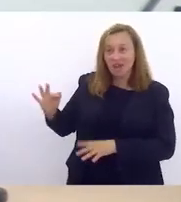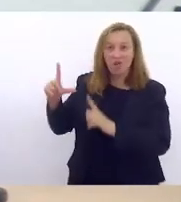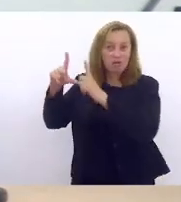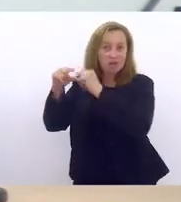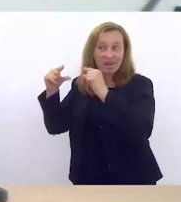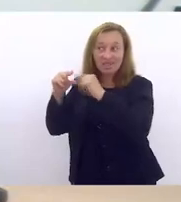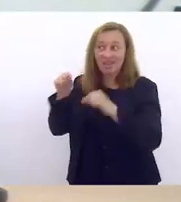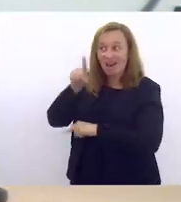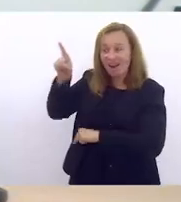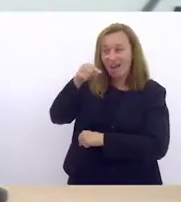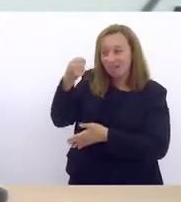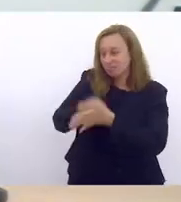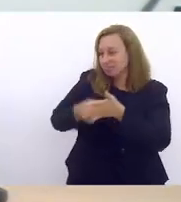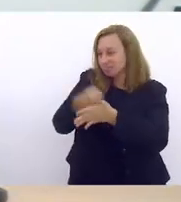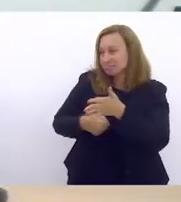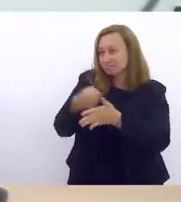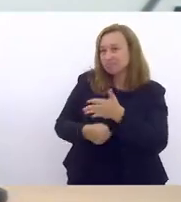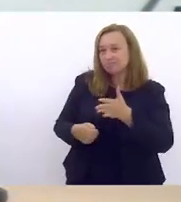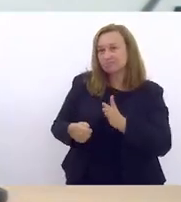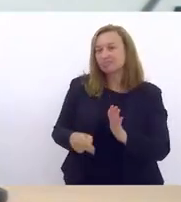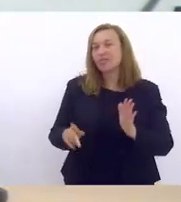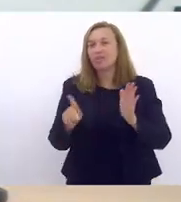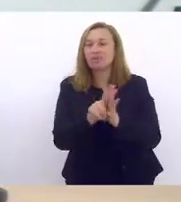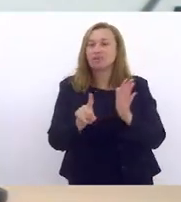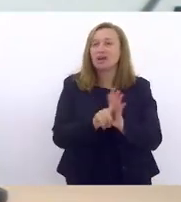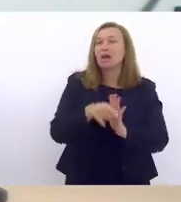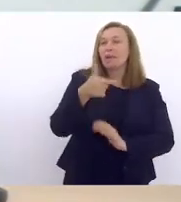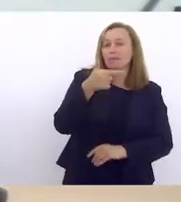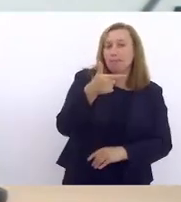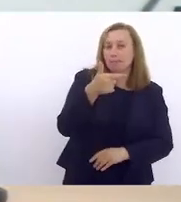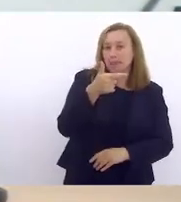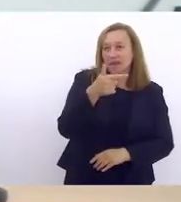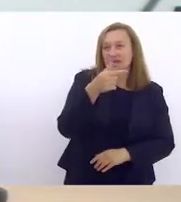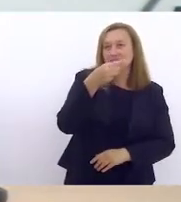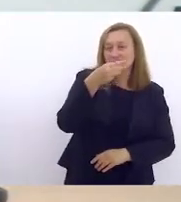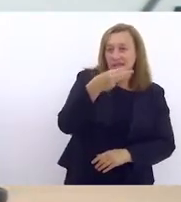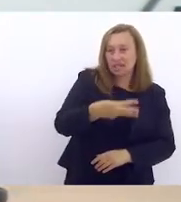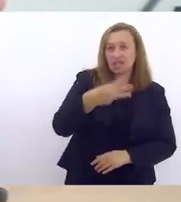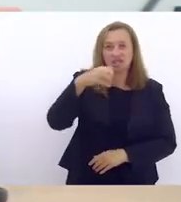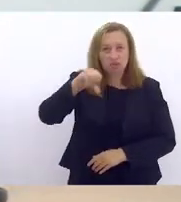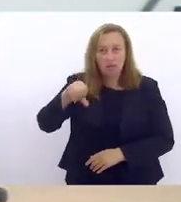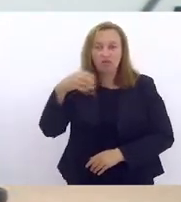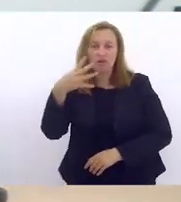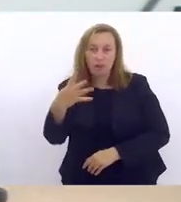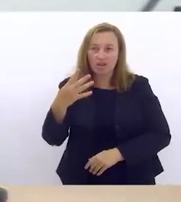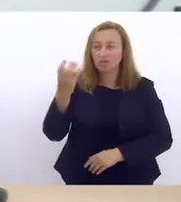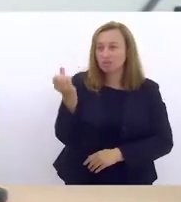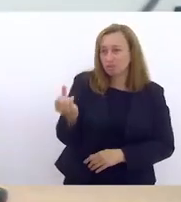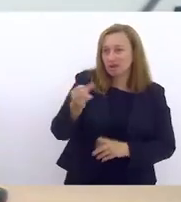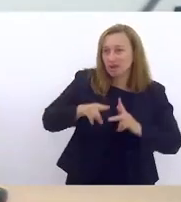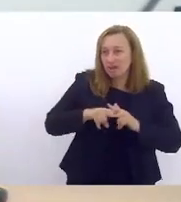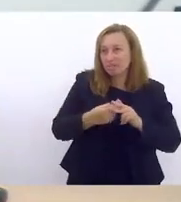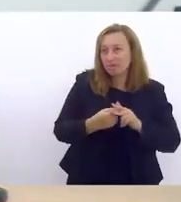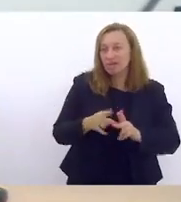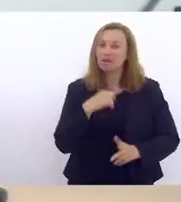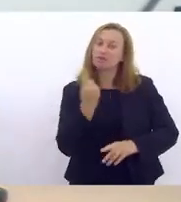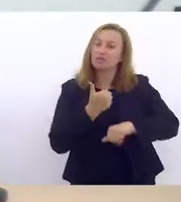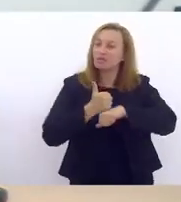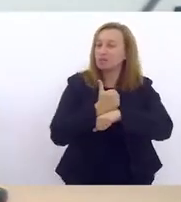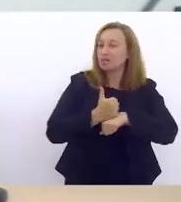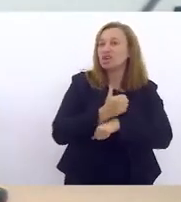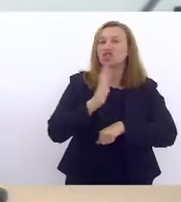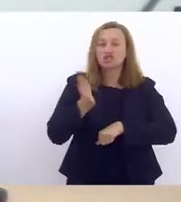está agora buscando pela aprovação do PL 3946, de 2021, que busca regulamentar a nossa profissão. Então, nós já